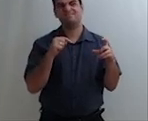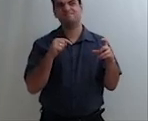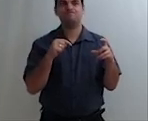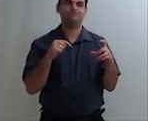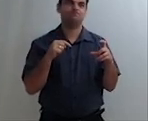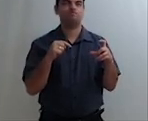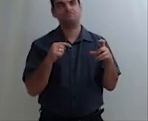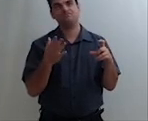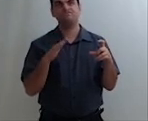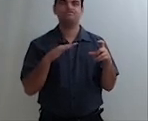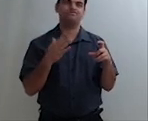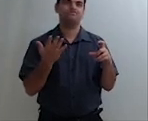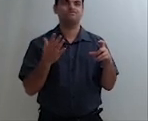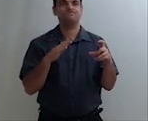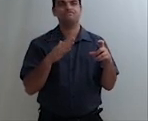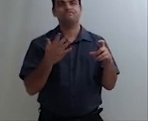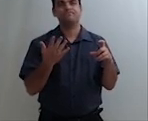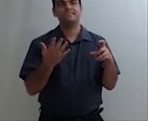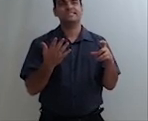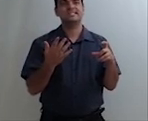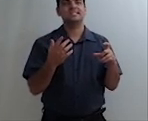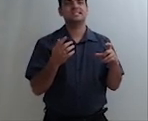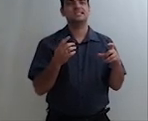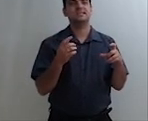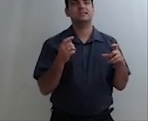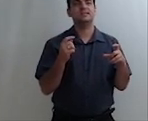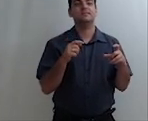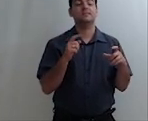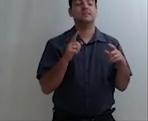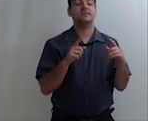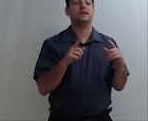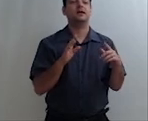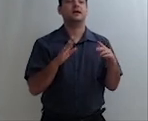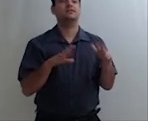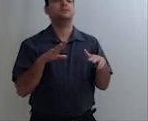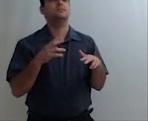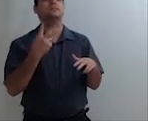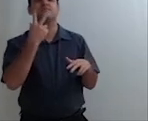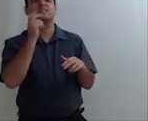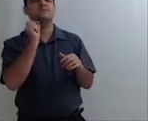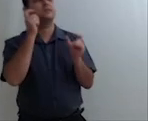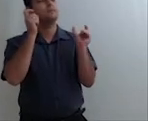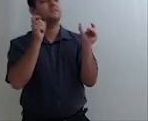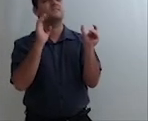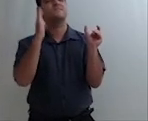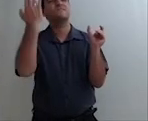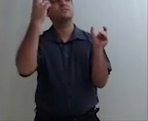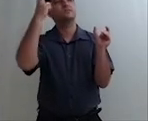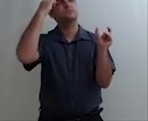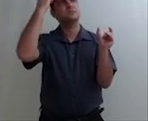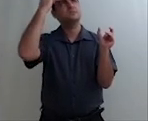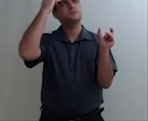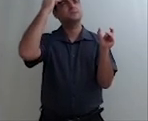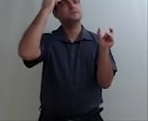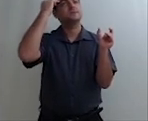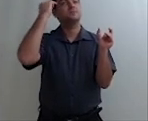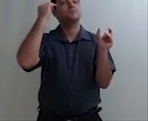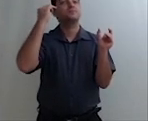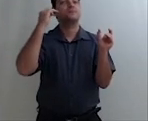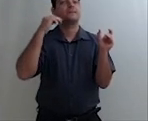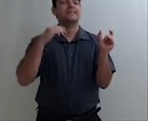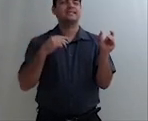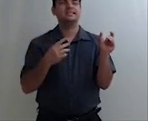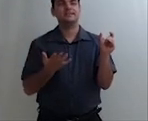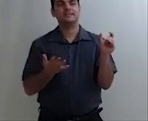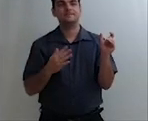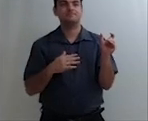destaca e a gente vê que quando se fala em falsa memória A falsa memória el ela tem